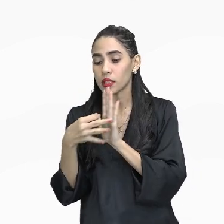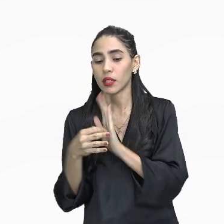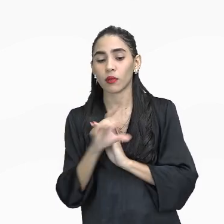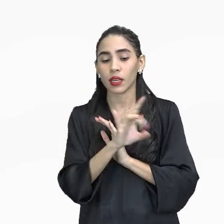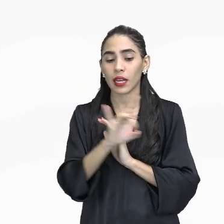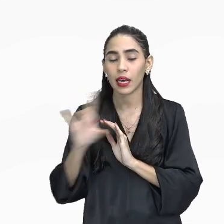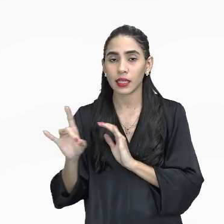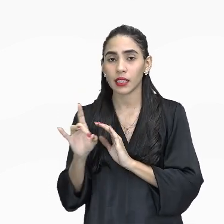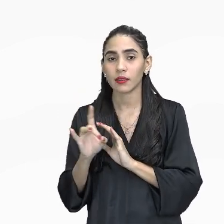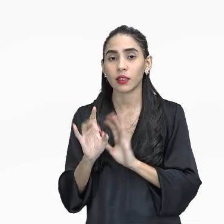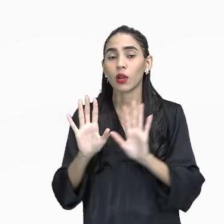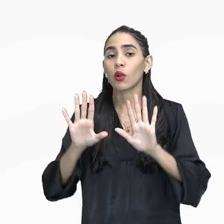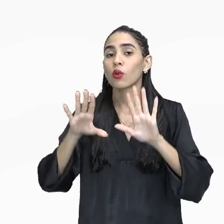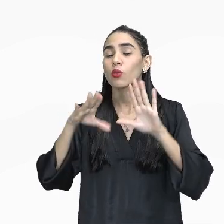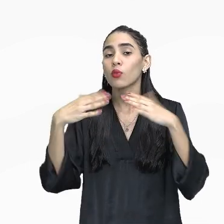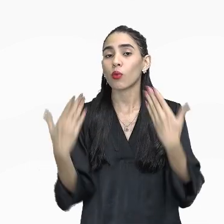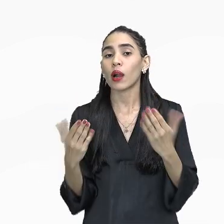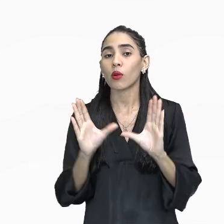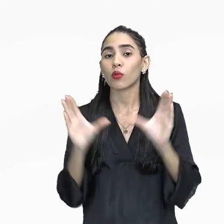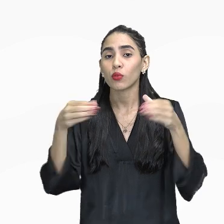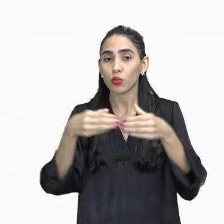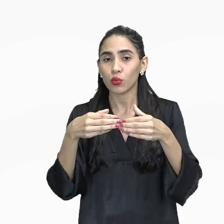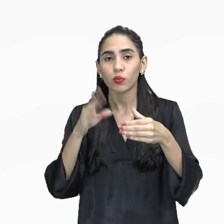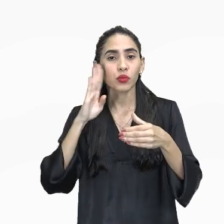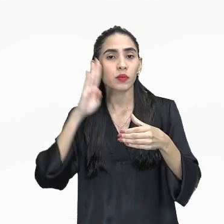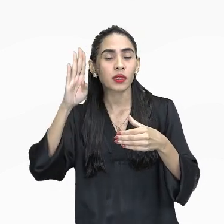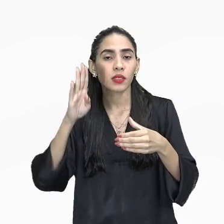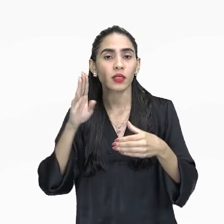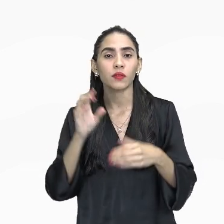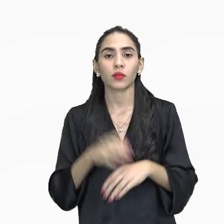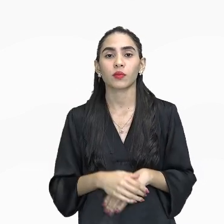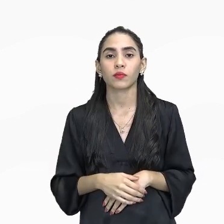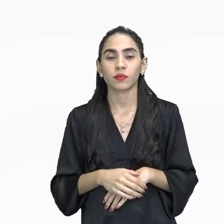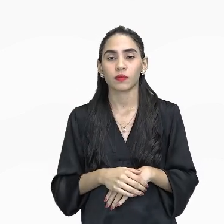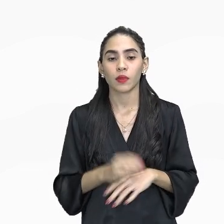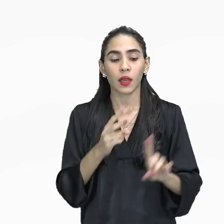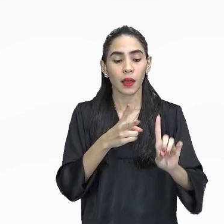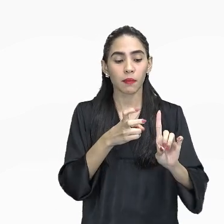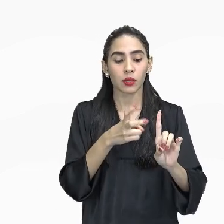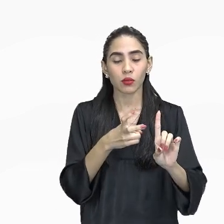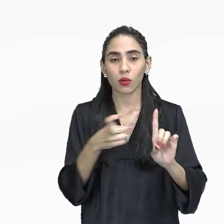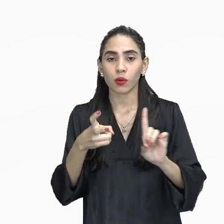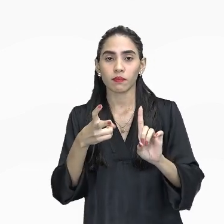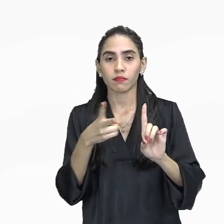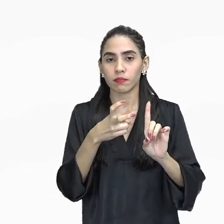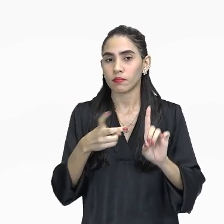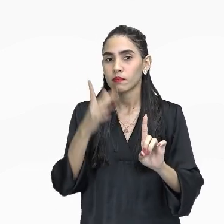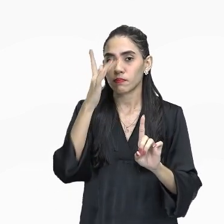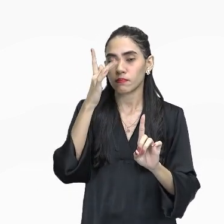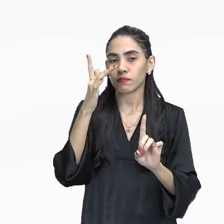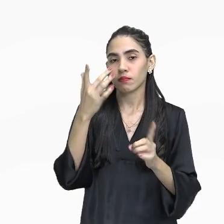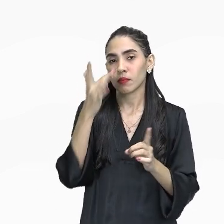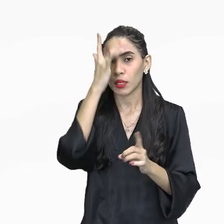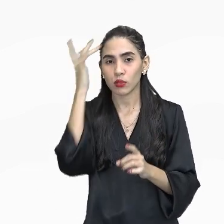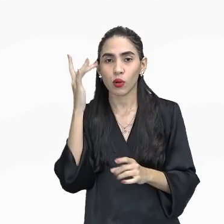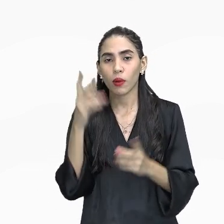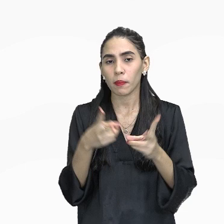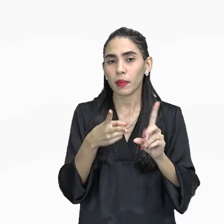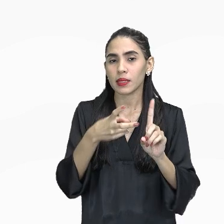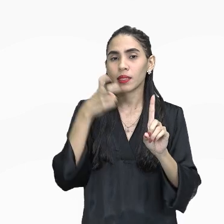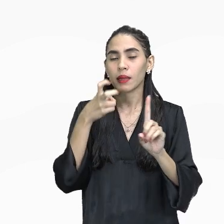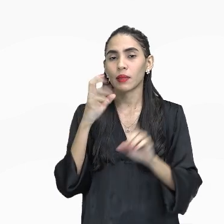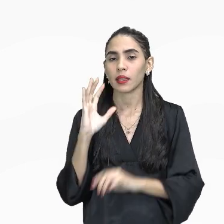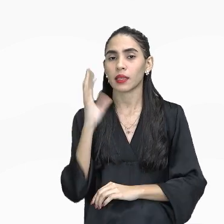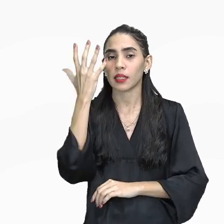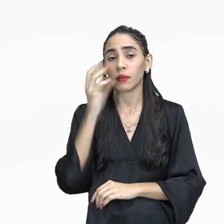vai ser esse público, se vai ser só quem está ali percebendo o clima, se vai ser quem vê de